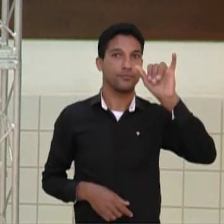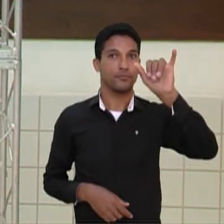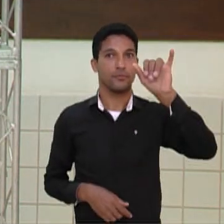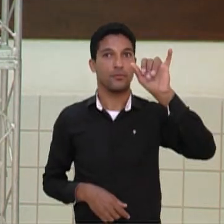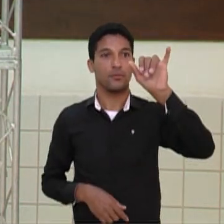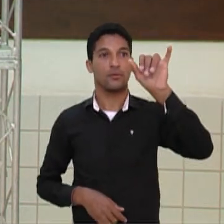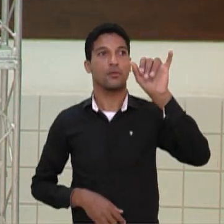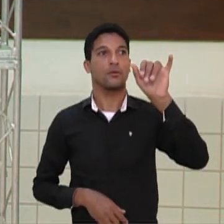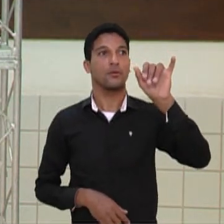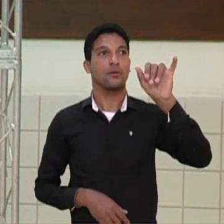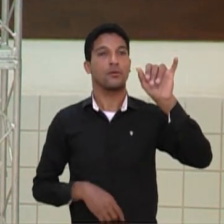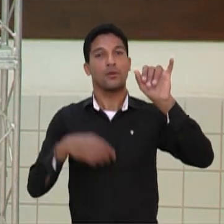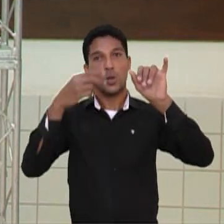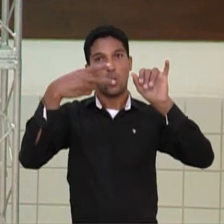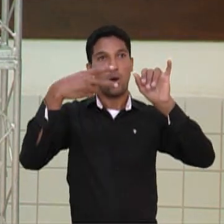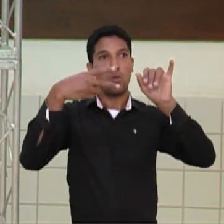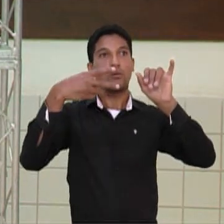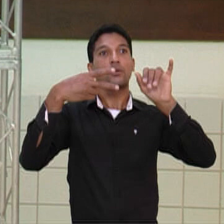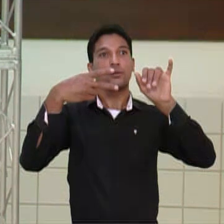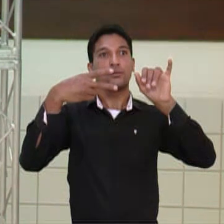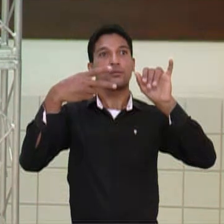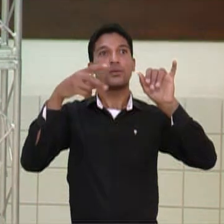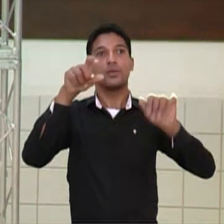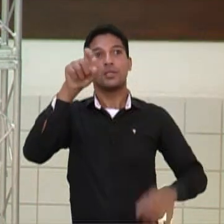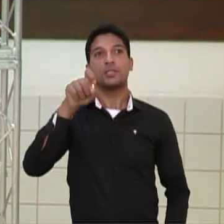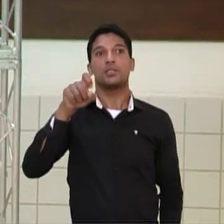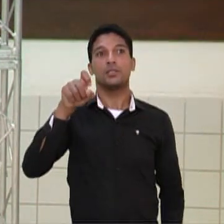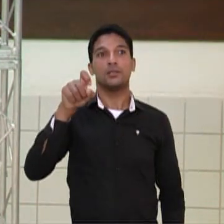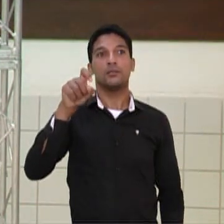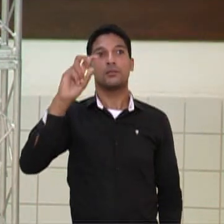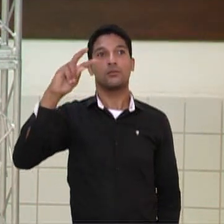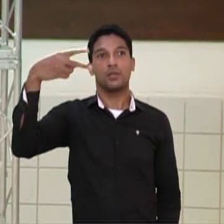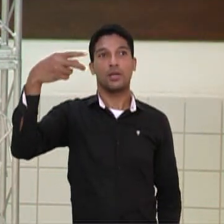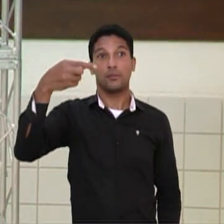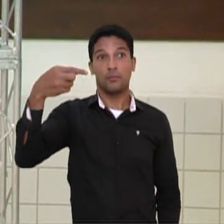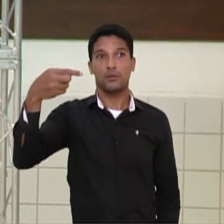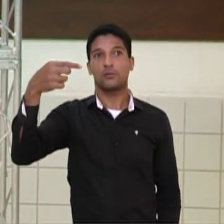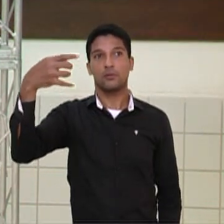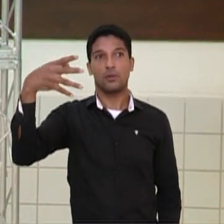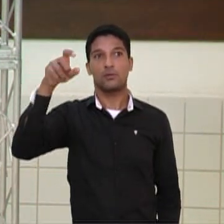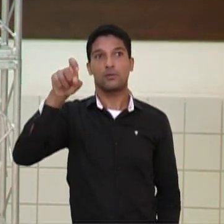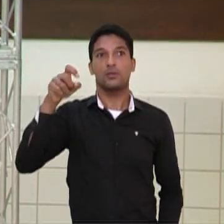igual x ao quadrado menos 4x mais 3.